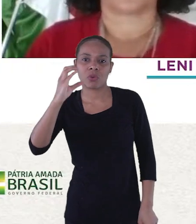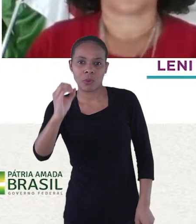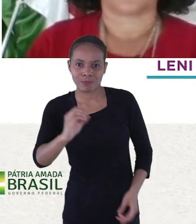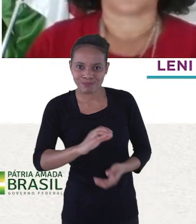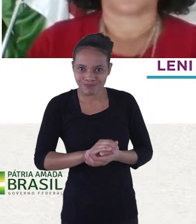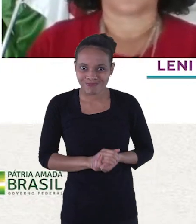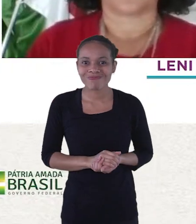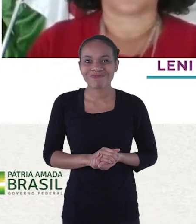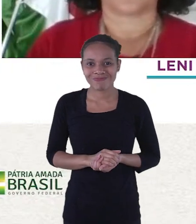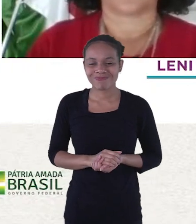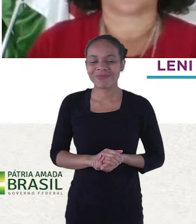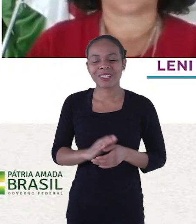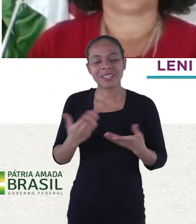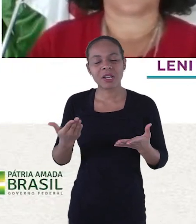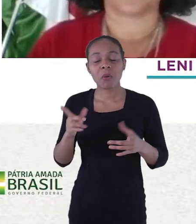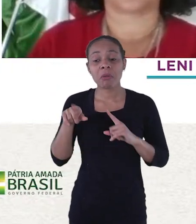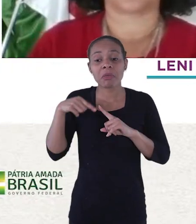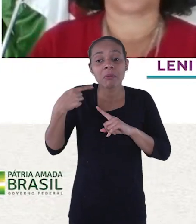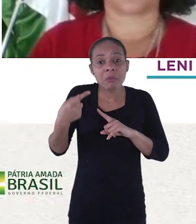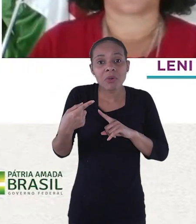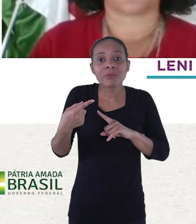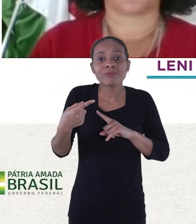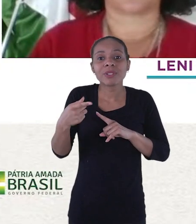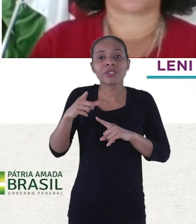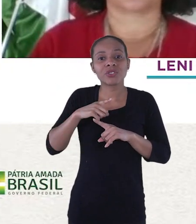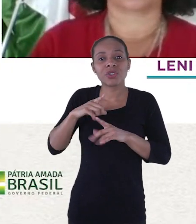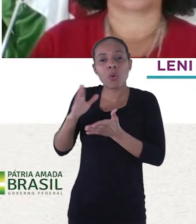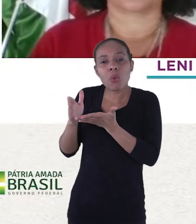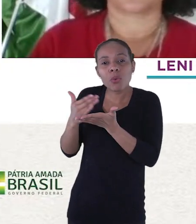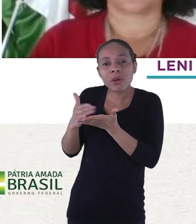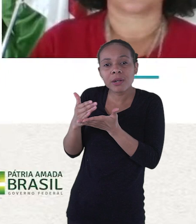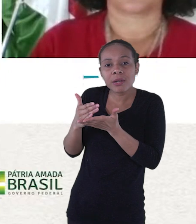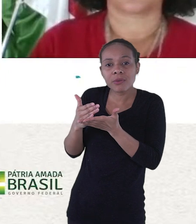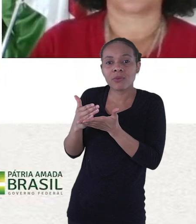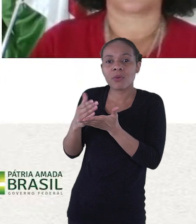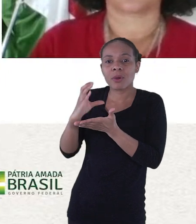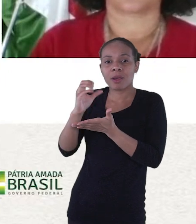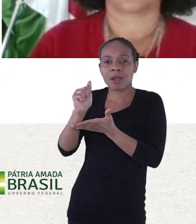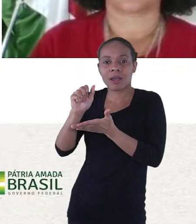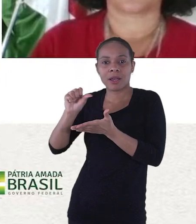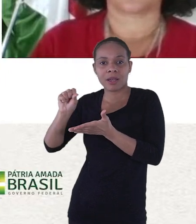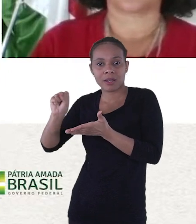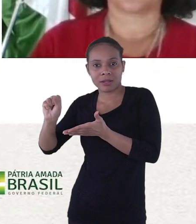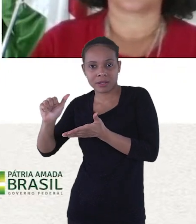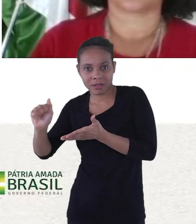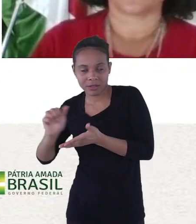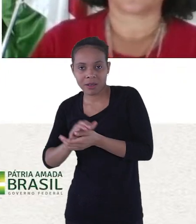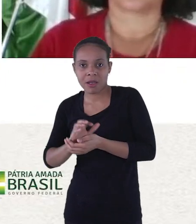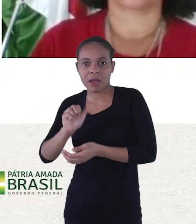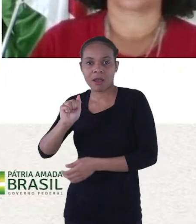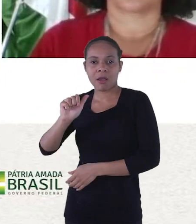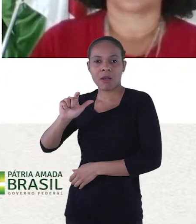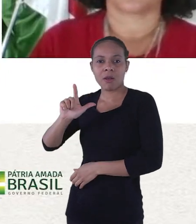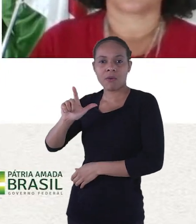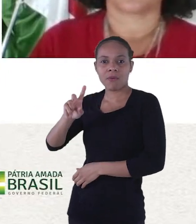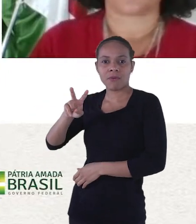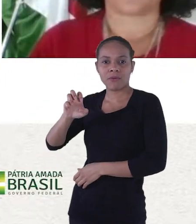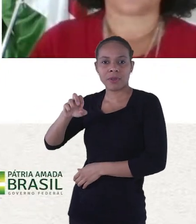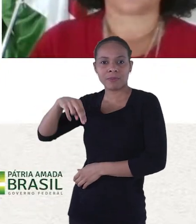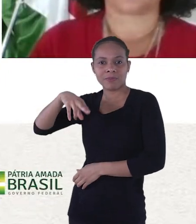Casa de Alvenaria foi a gota d'água. Foi tudo que o Oldário Dantas falou. Não, você pode parar por aqui.